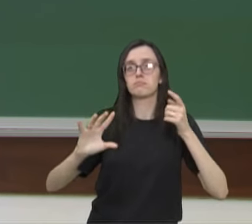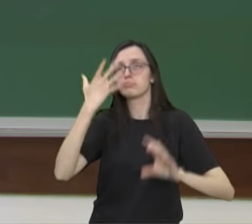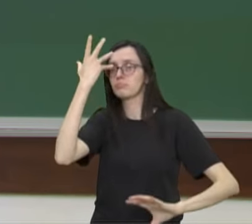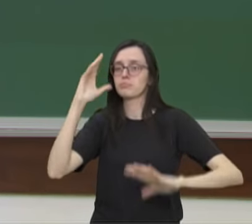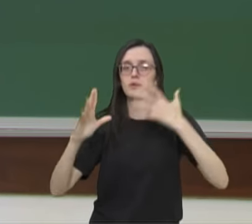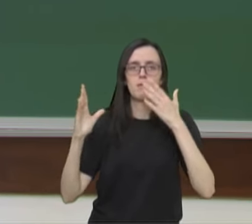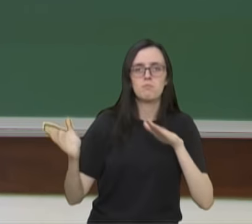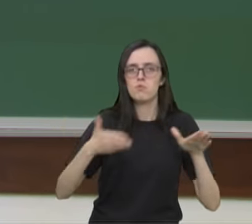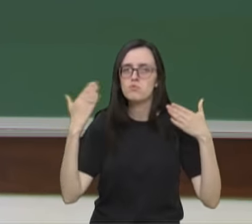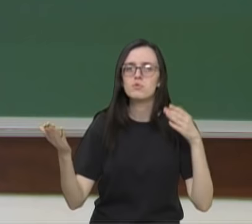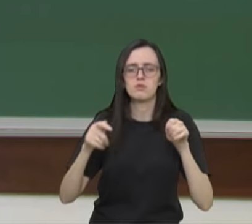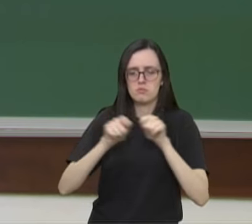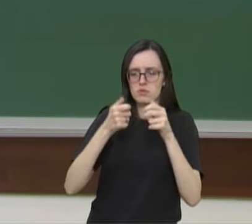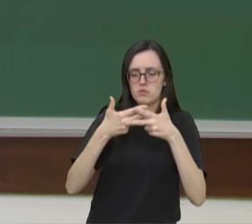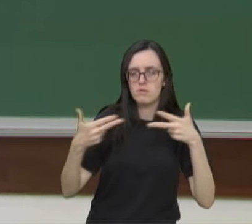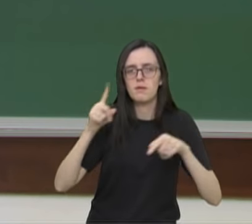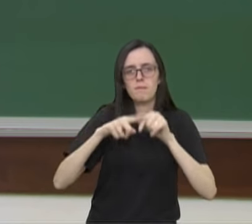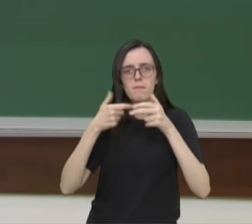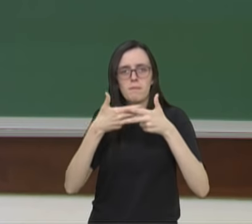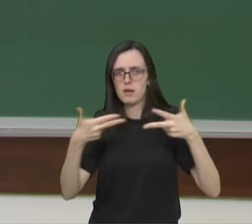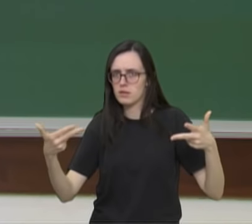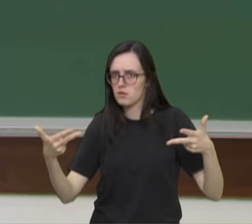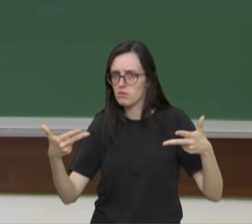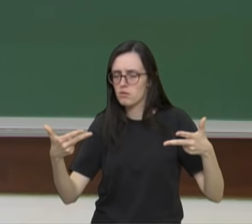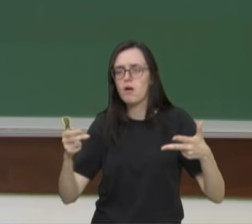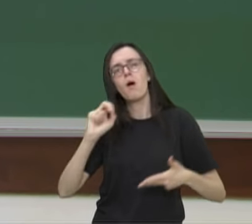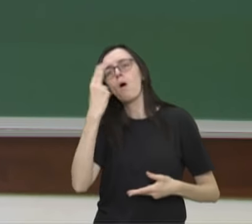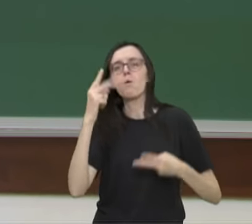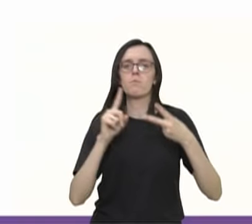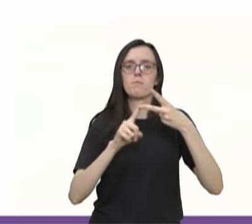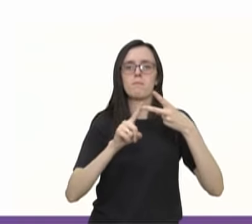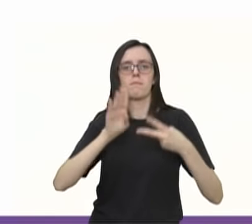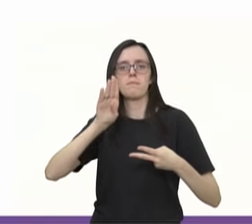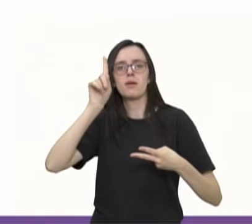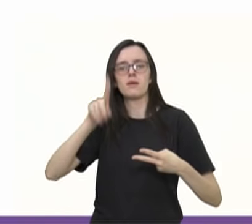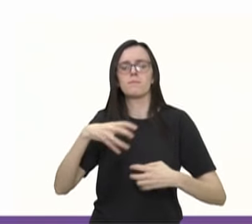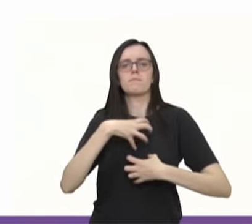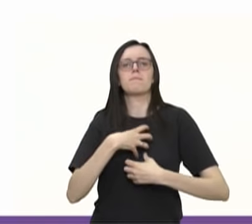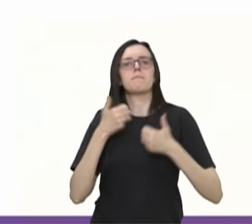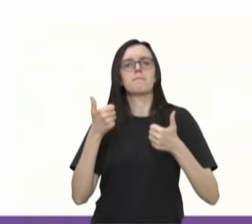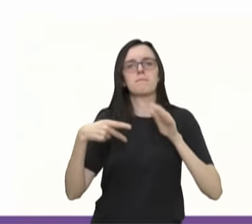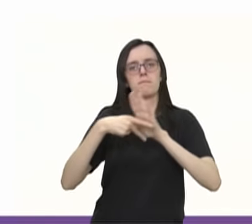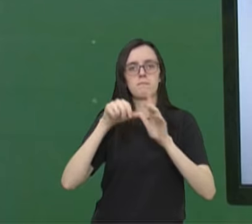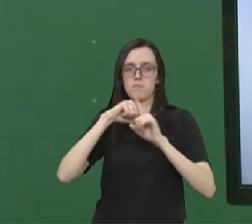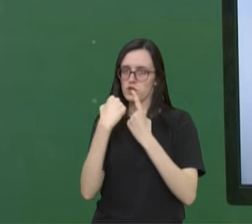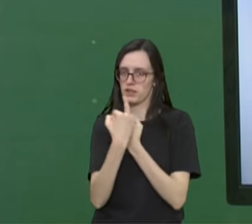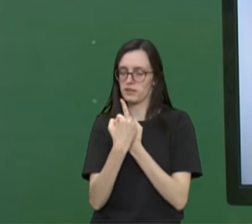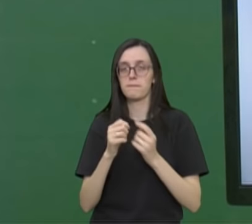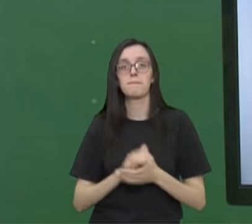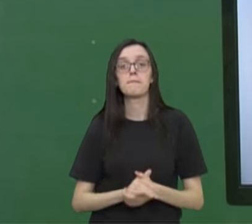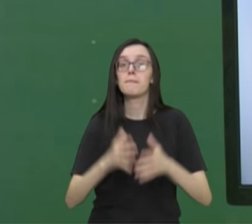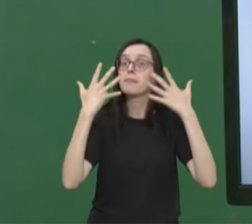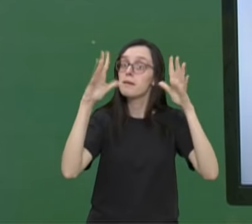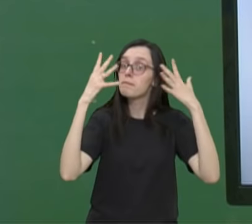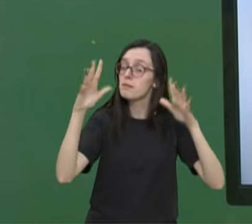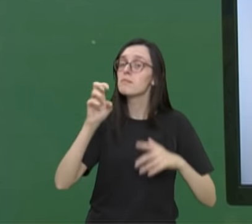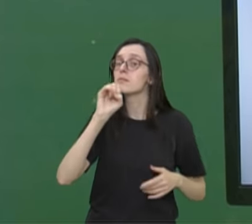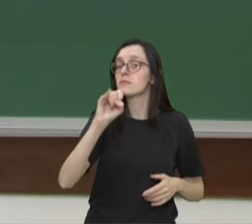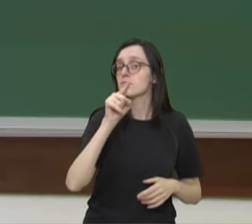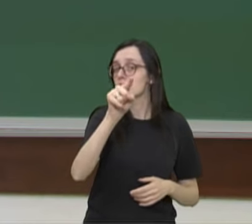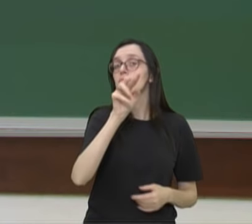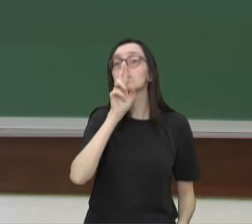de produção distribuição e consumo dos bens e dos serviços ou a letra b o bem-estar da sociedade parabéns para aquele para aquela